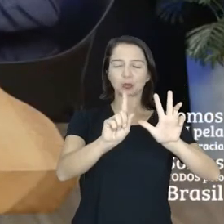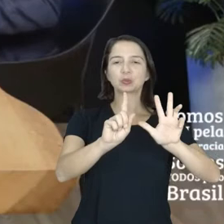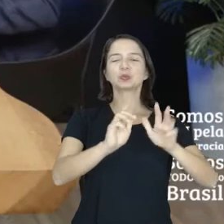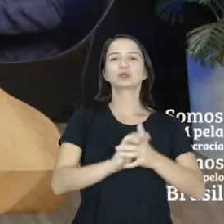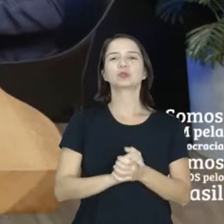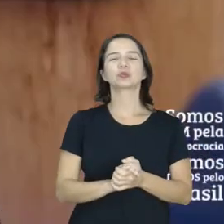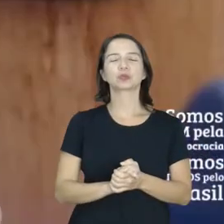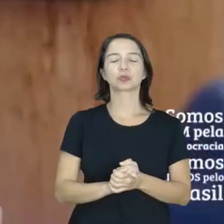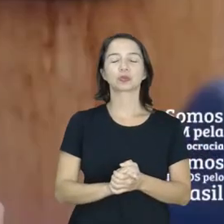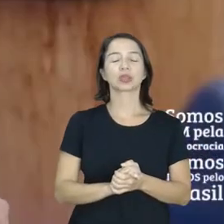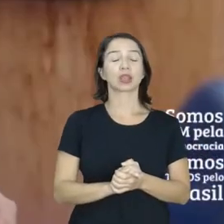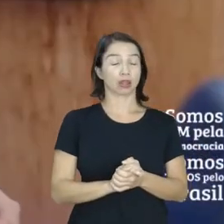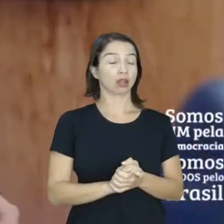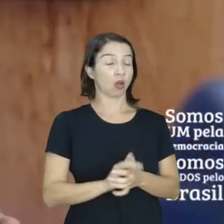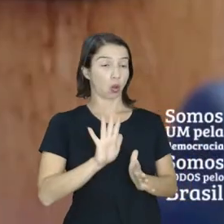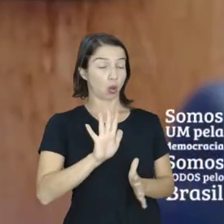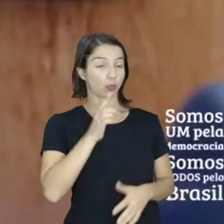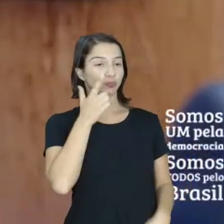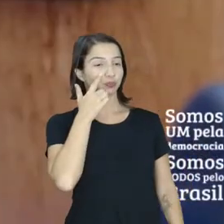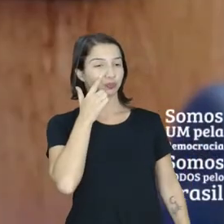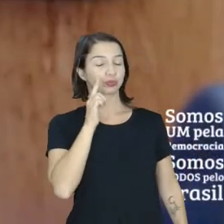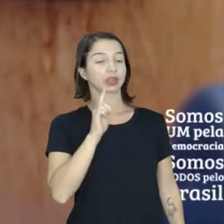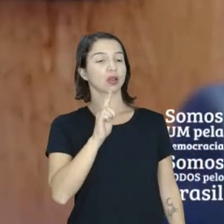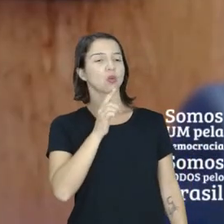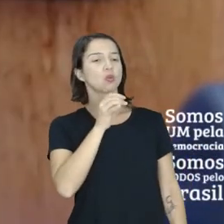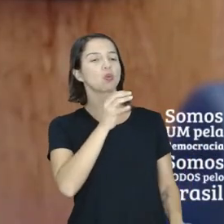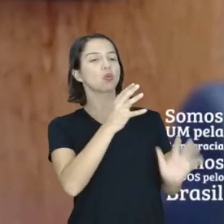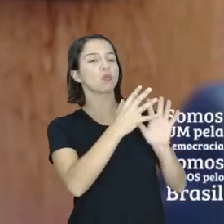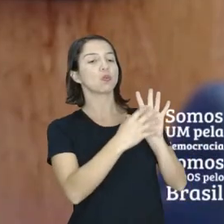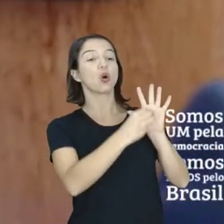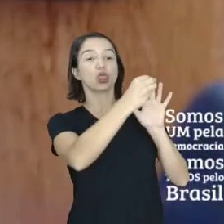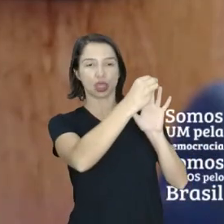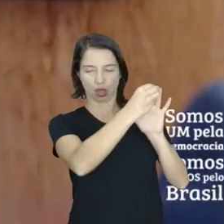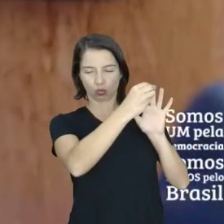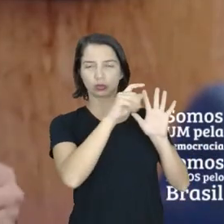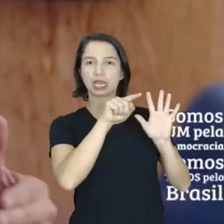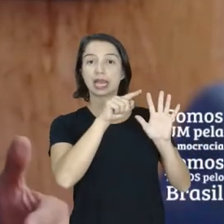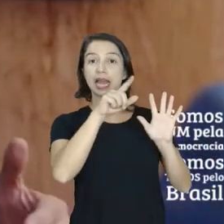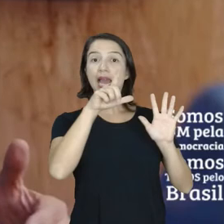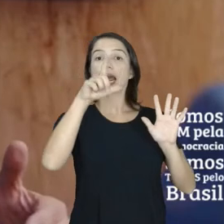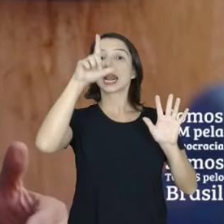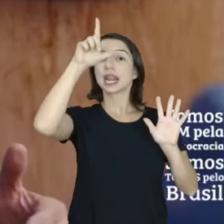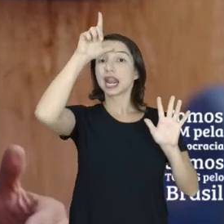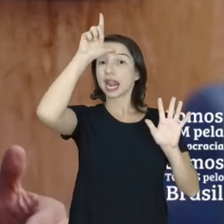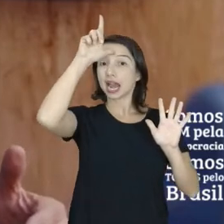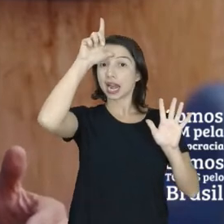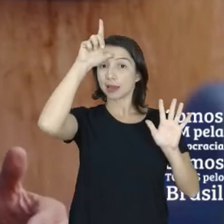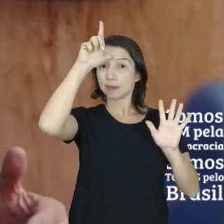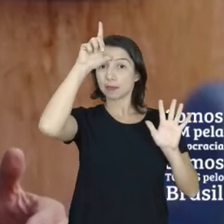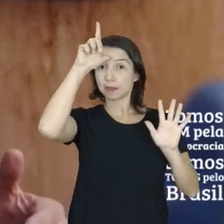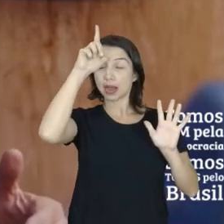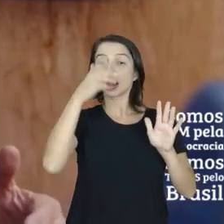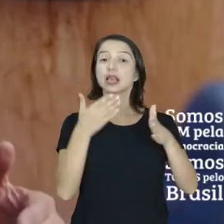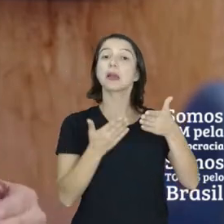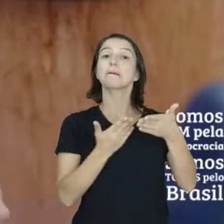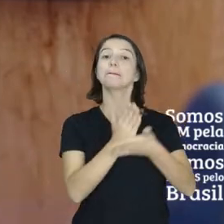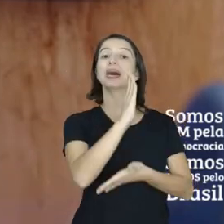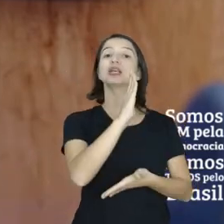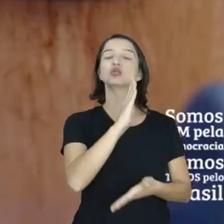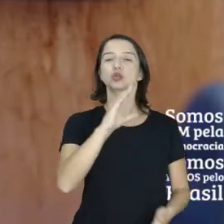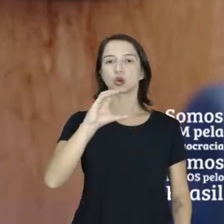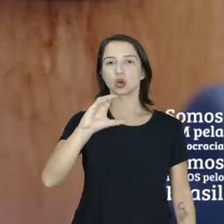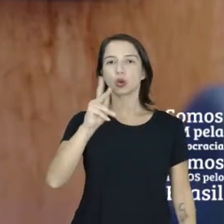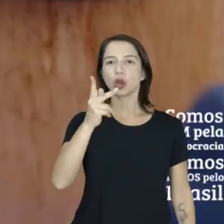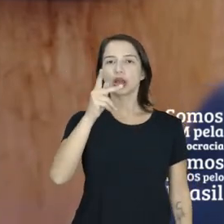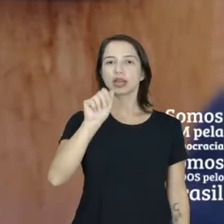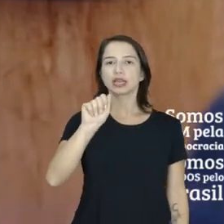Na Alemanha, foi eleita chanceler Angela Merkel. Angela Merkel,